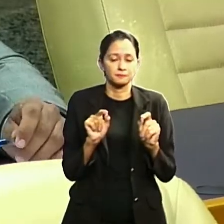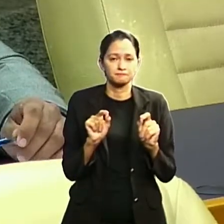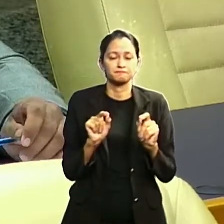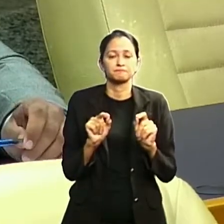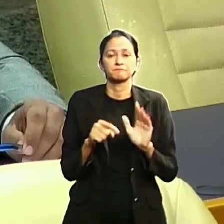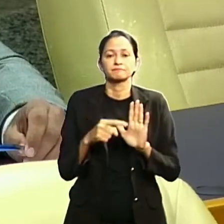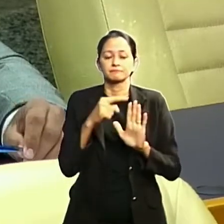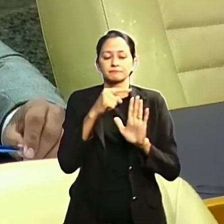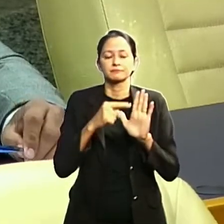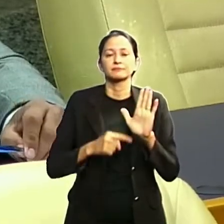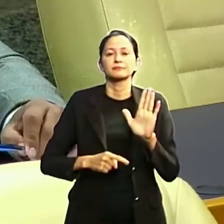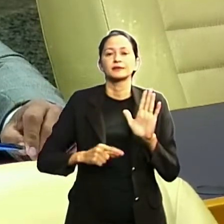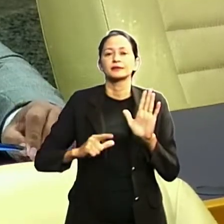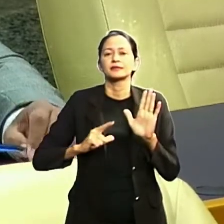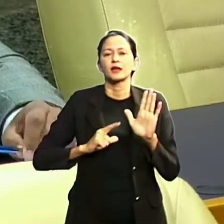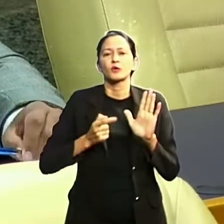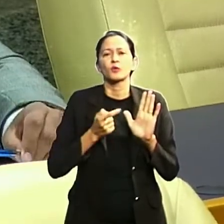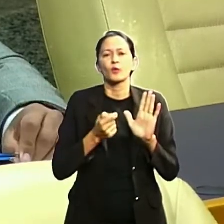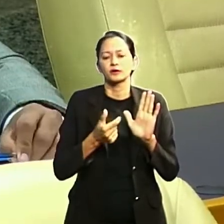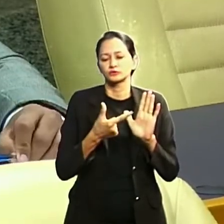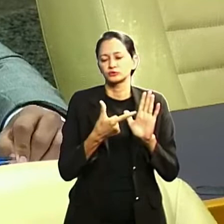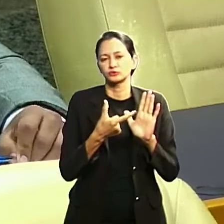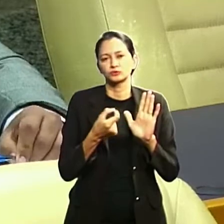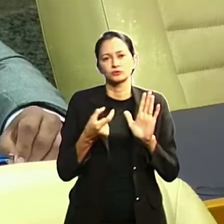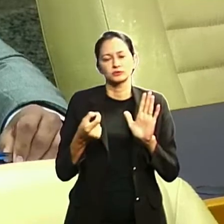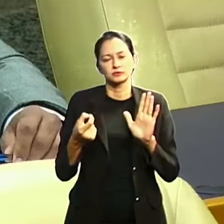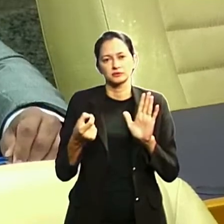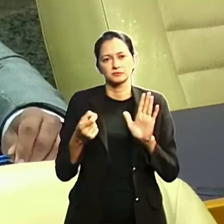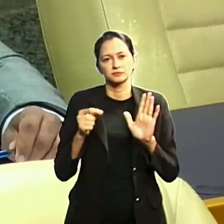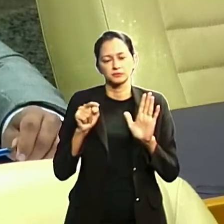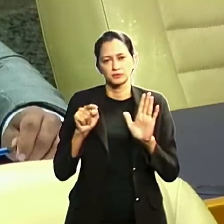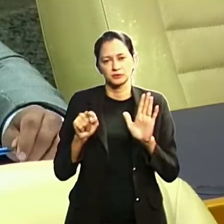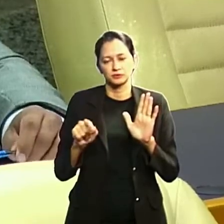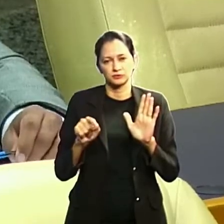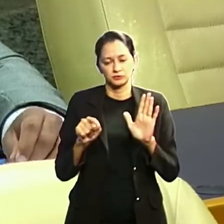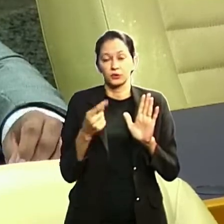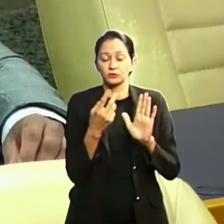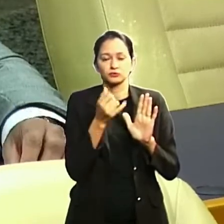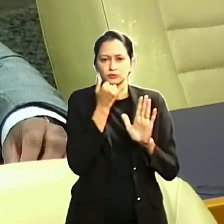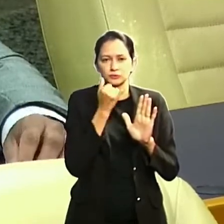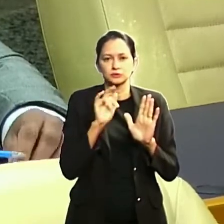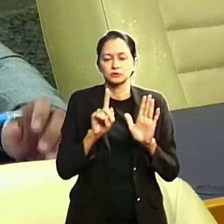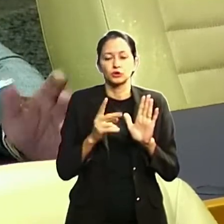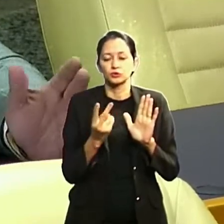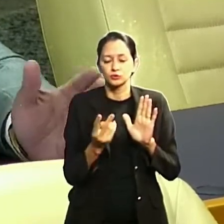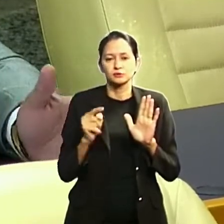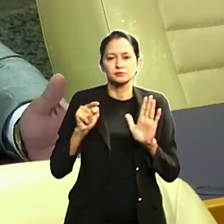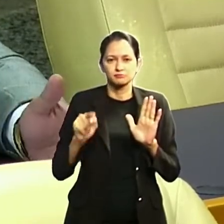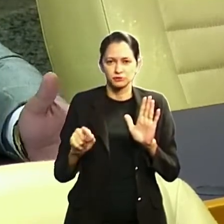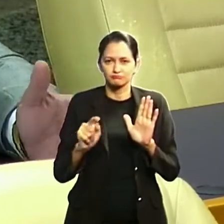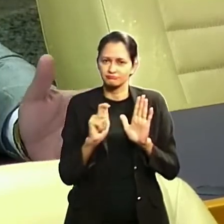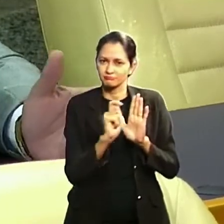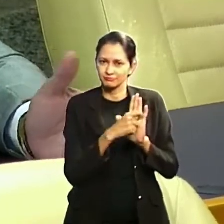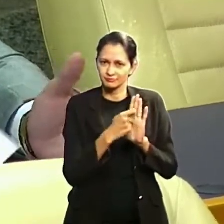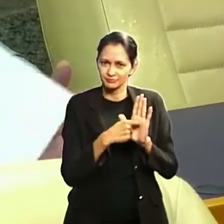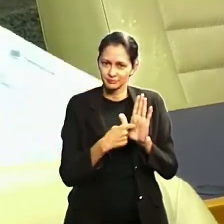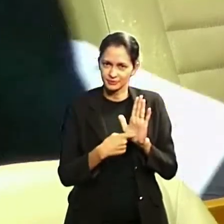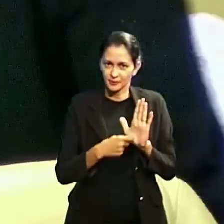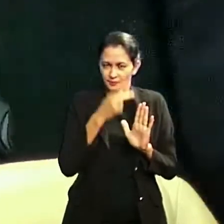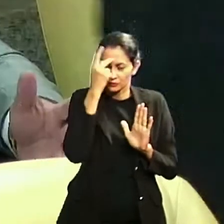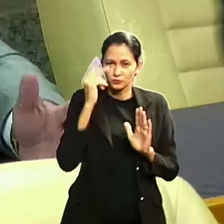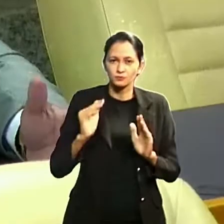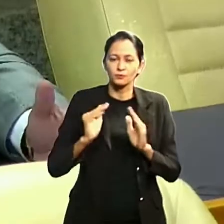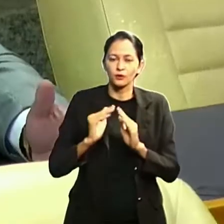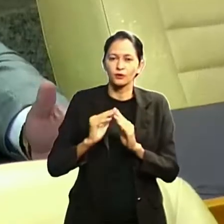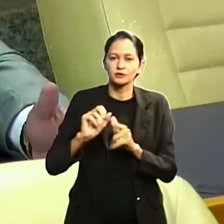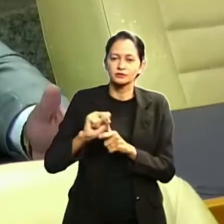abaixo assinado com mais de 2.000, quase 2.500 assinaturas de moradores que trafegam ali pela Avenida Caripás, no setor Vale do